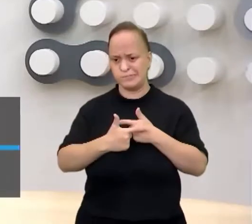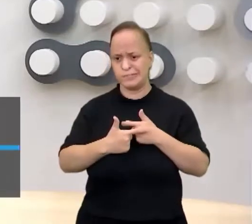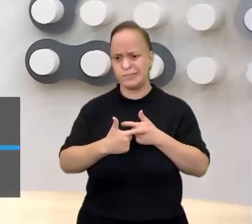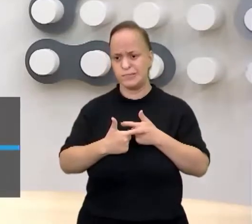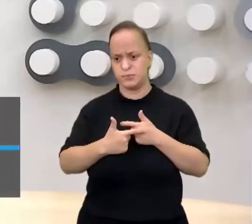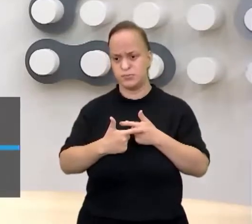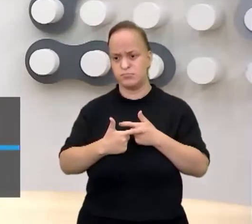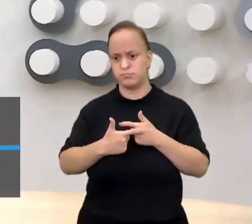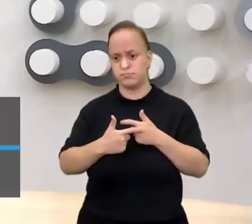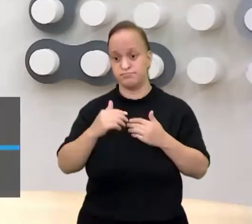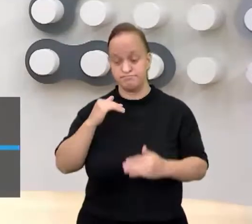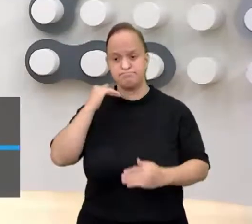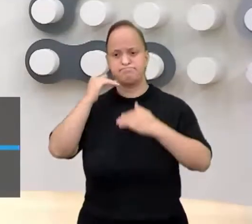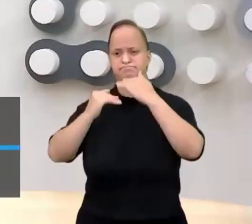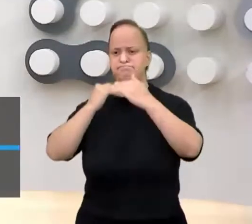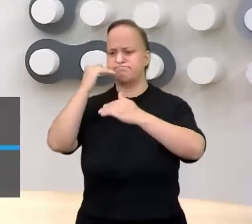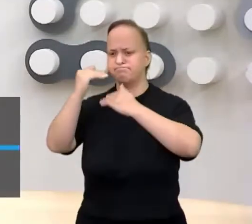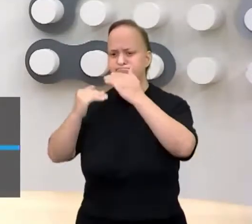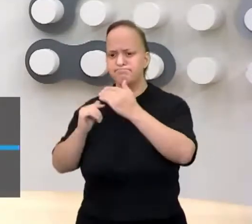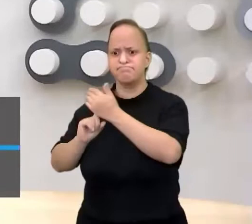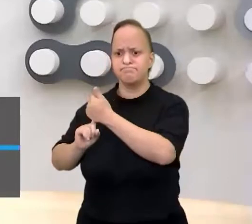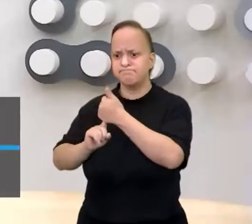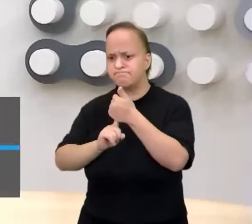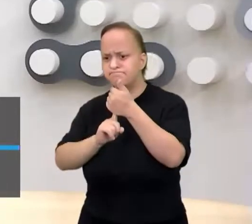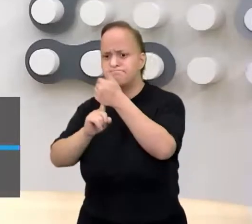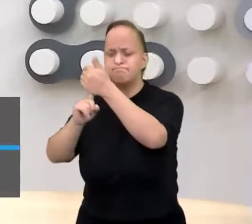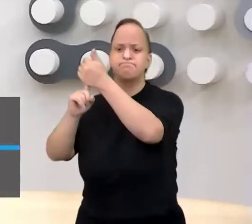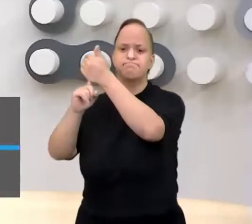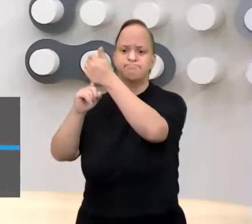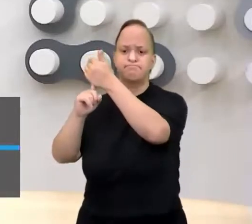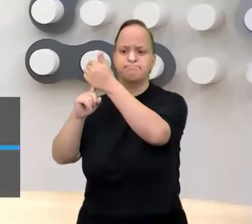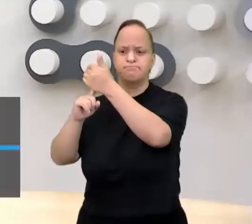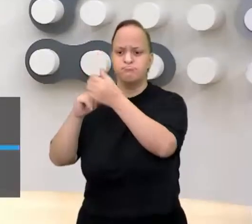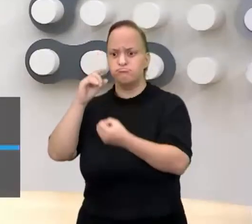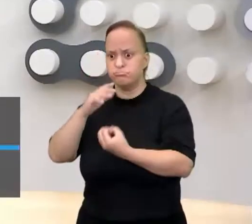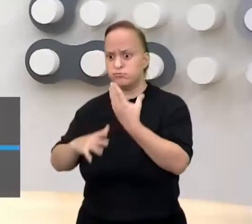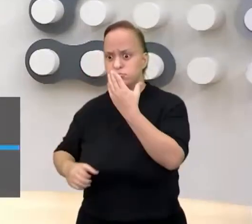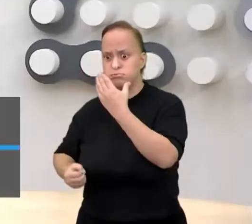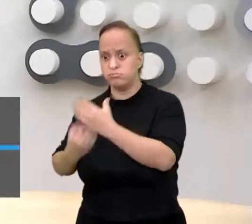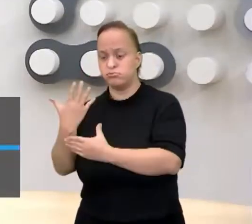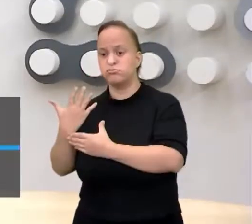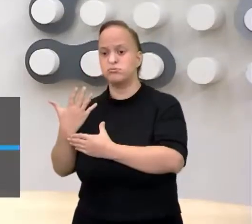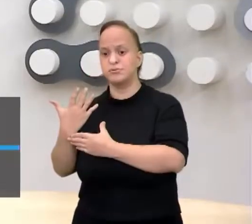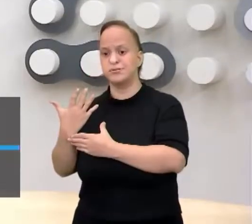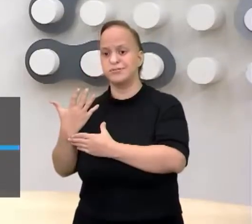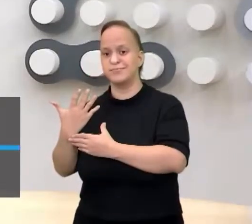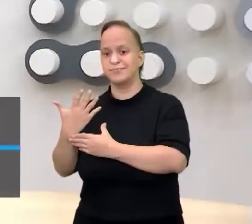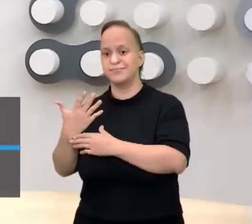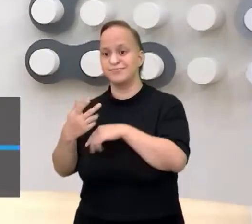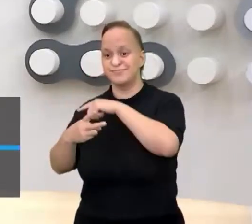eles estavam se desenvolvendo, né, novas tecnologias estavam surgindo, eles também estavam criando